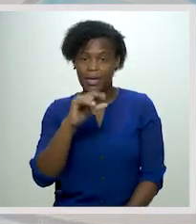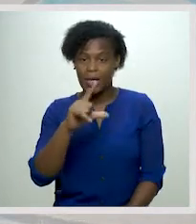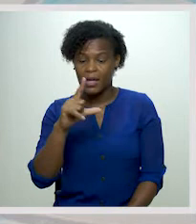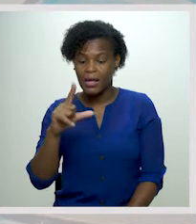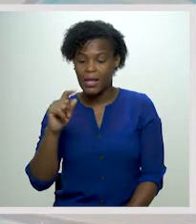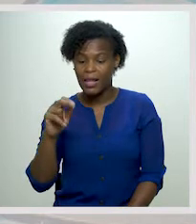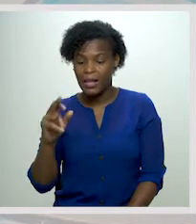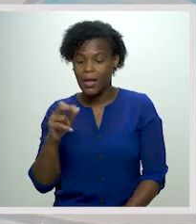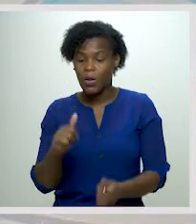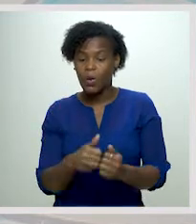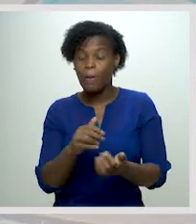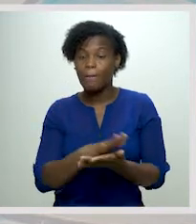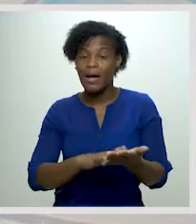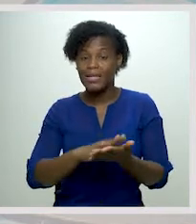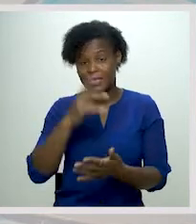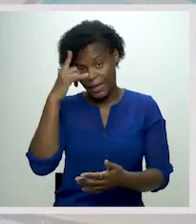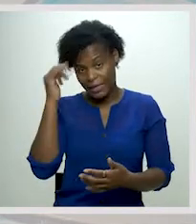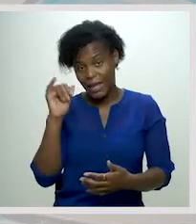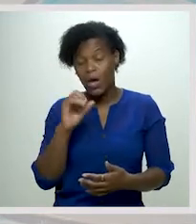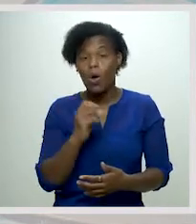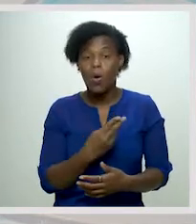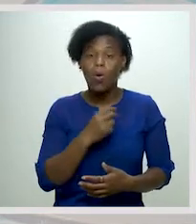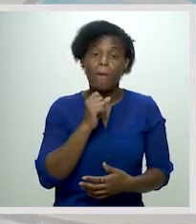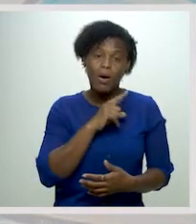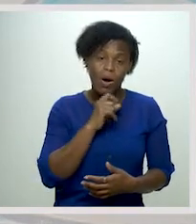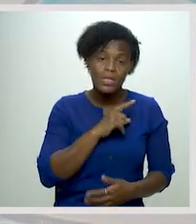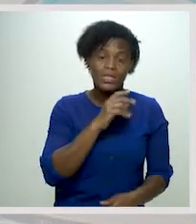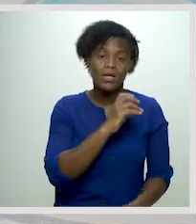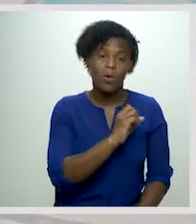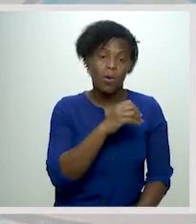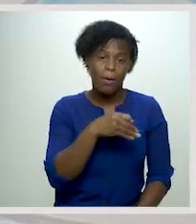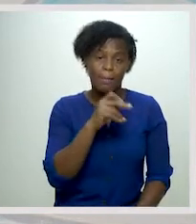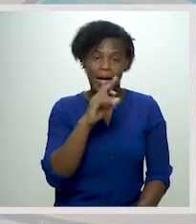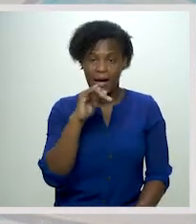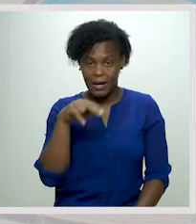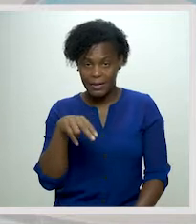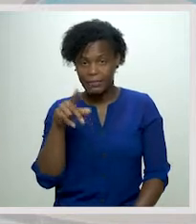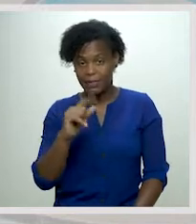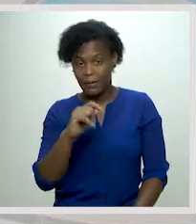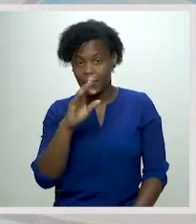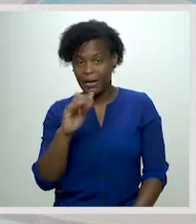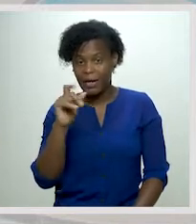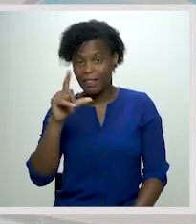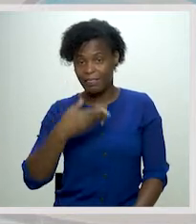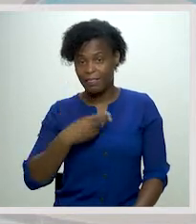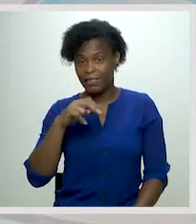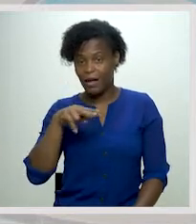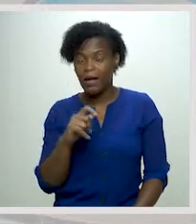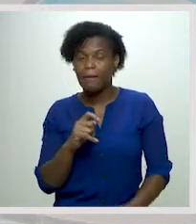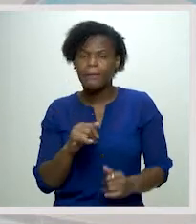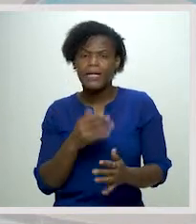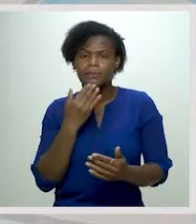Miller, baseado nas ideias ou hipóteses de Oparin e Aldan. Mas essas experiências,